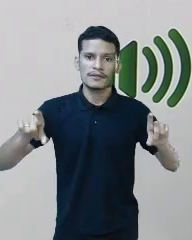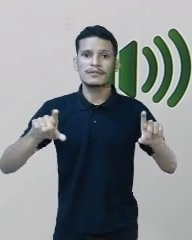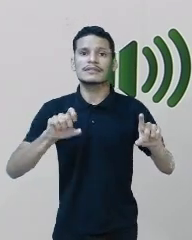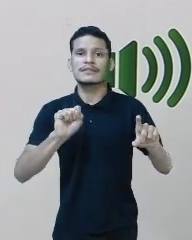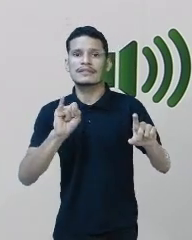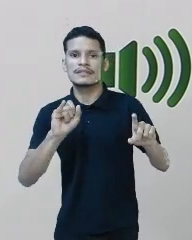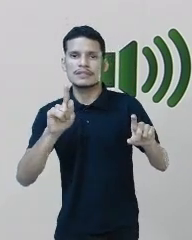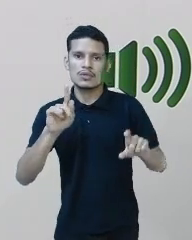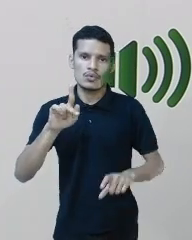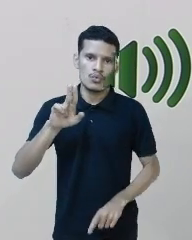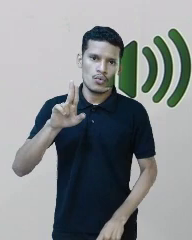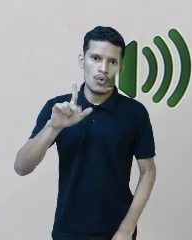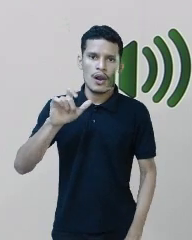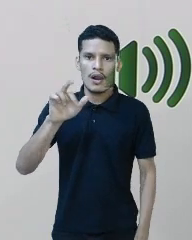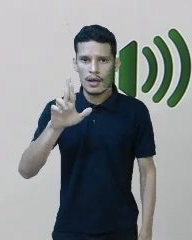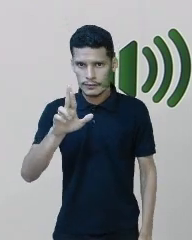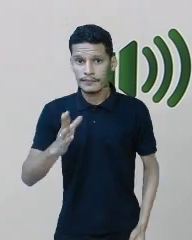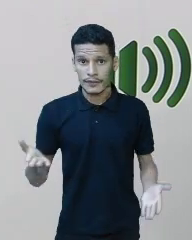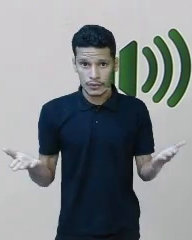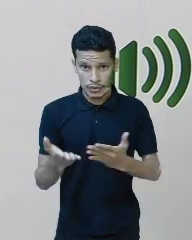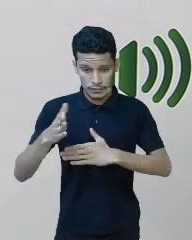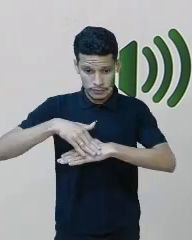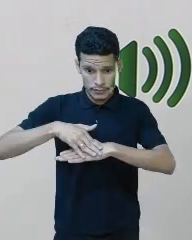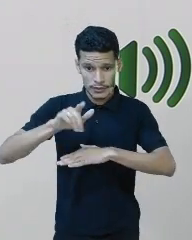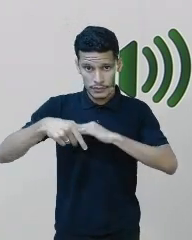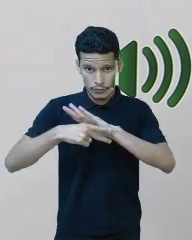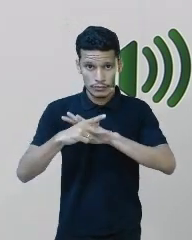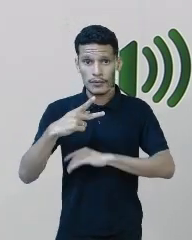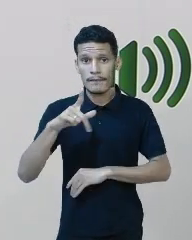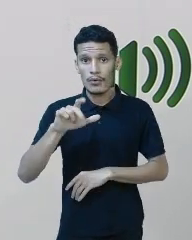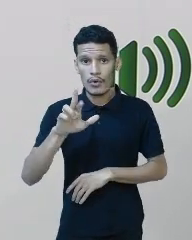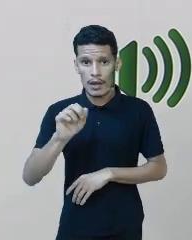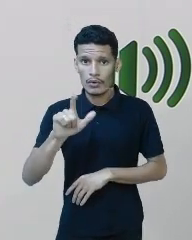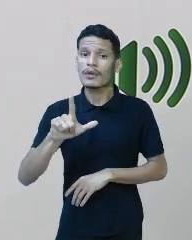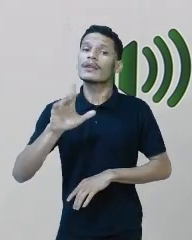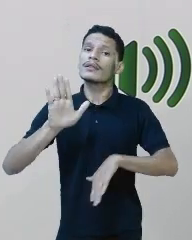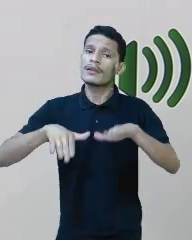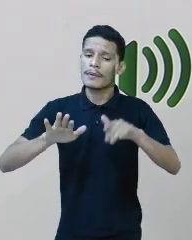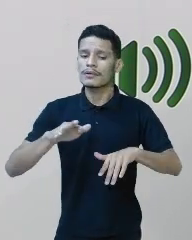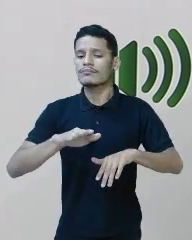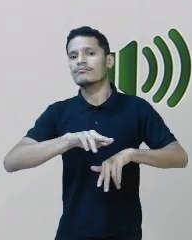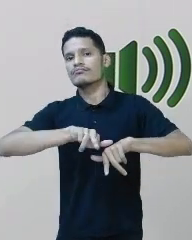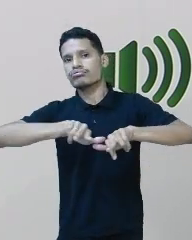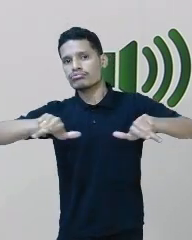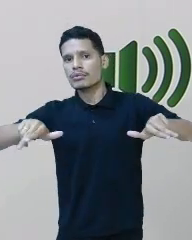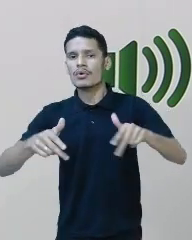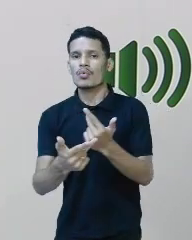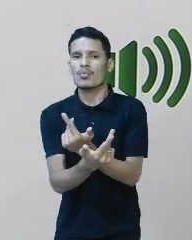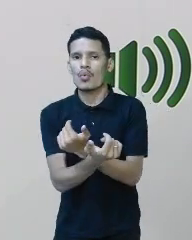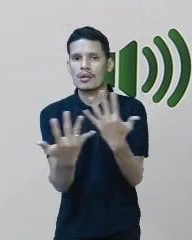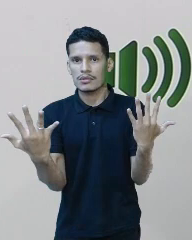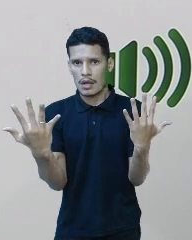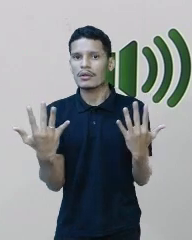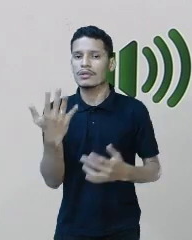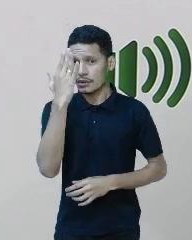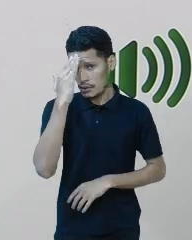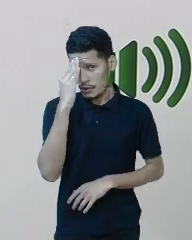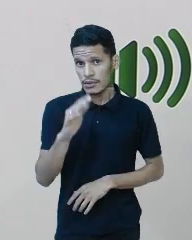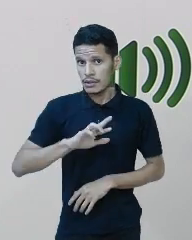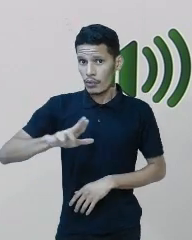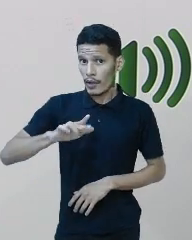agora está no plural. É uma questão de variação de número, tá? Não é aquela coisa,